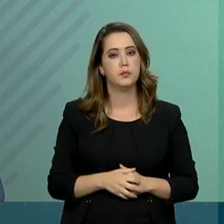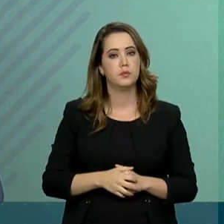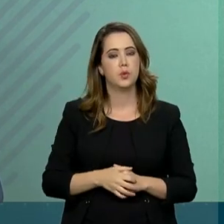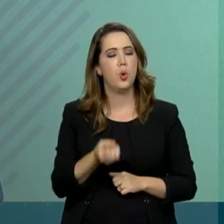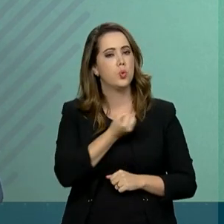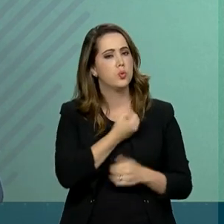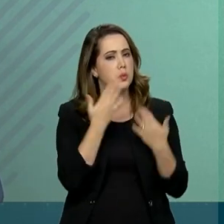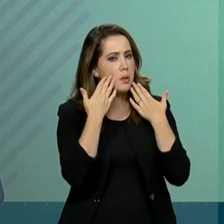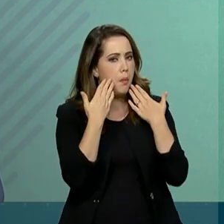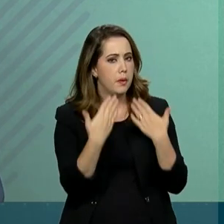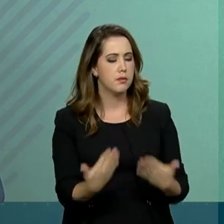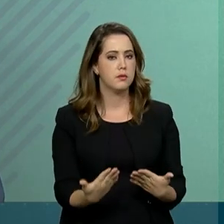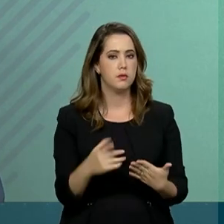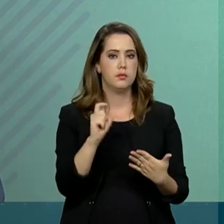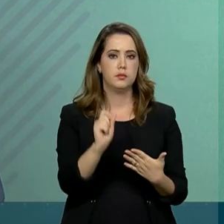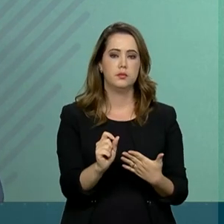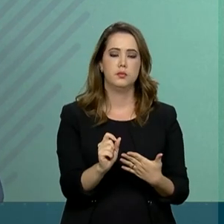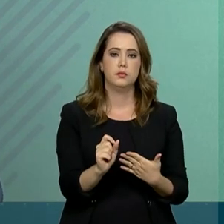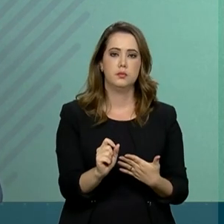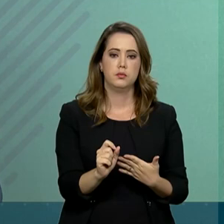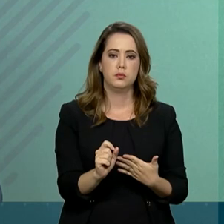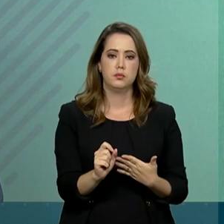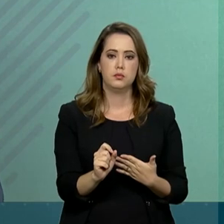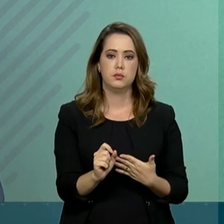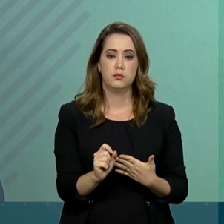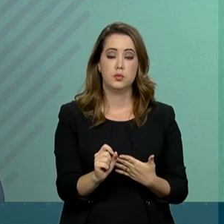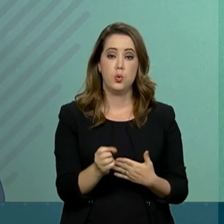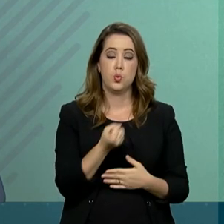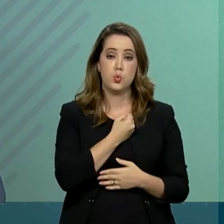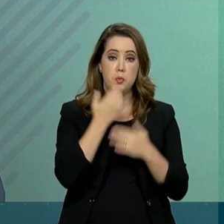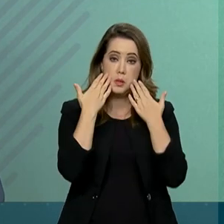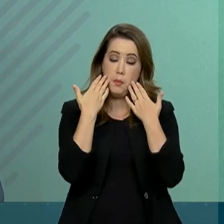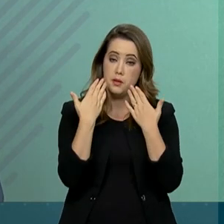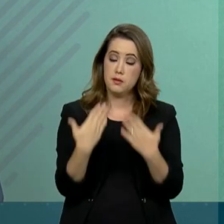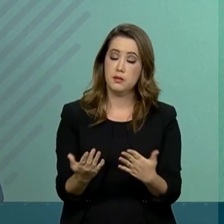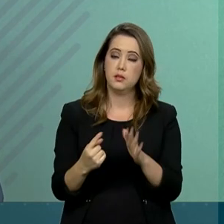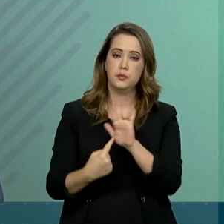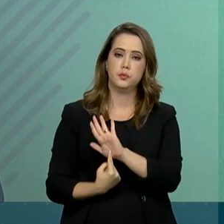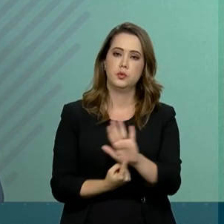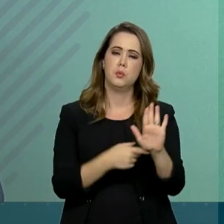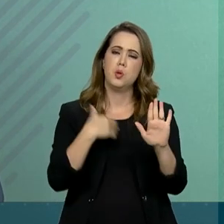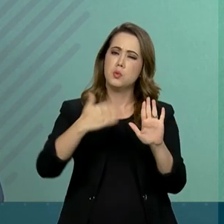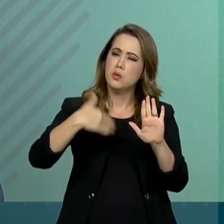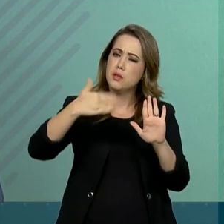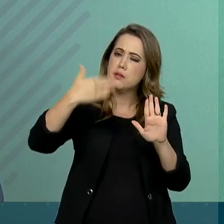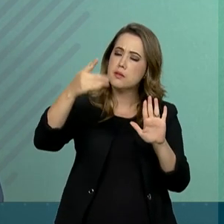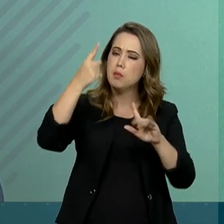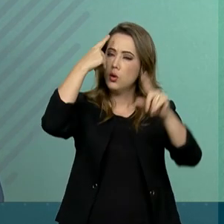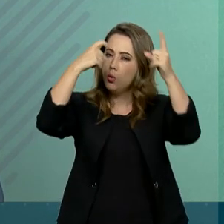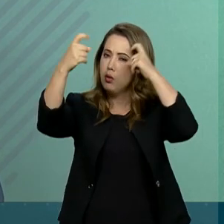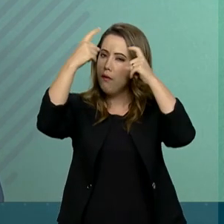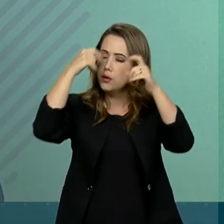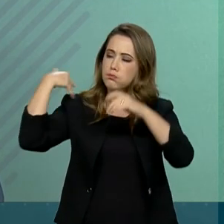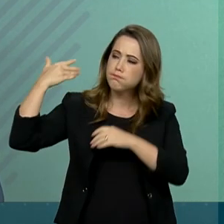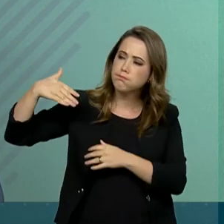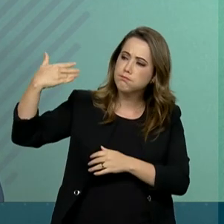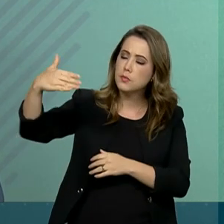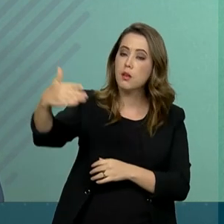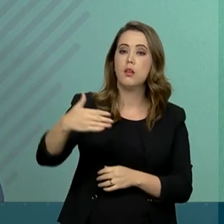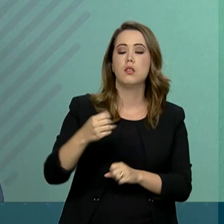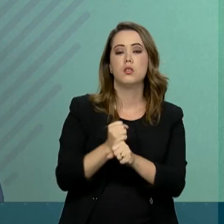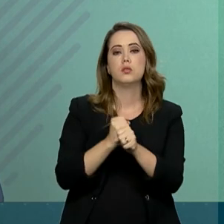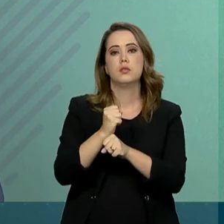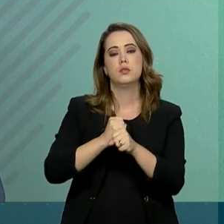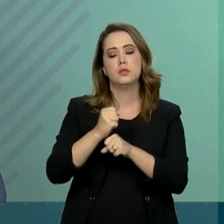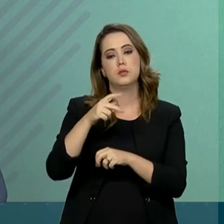os dados apresentado perdão apresentados mostram o crescimento da violência ao longo dos últimos anos